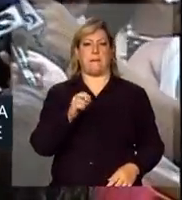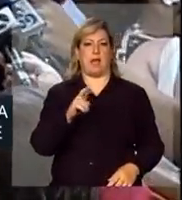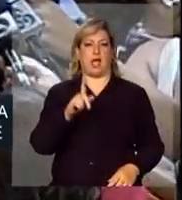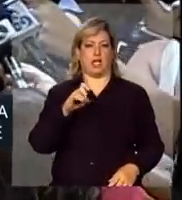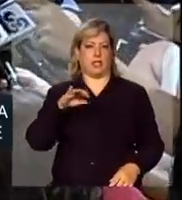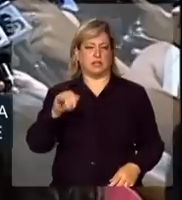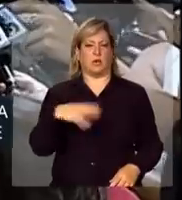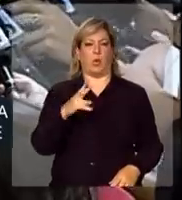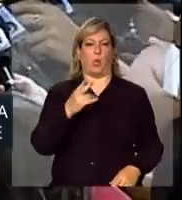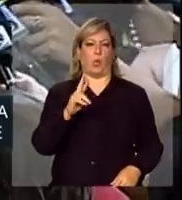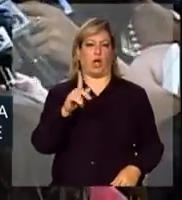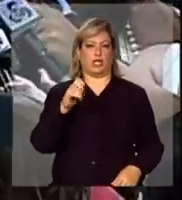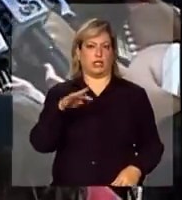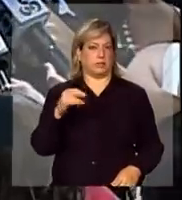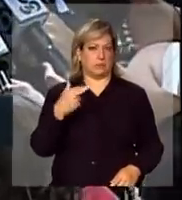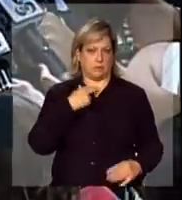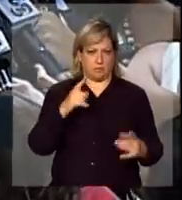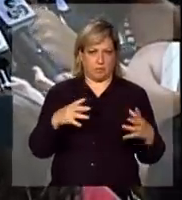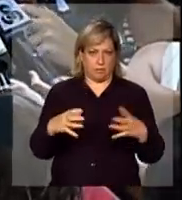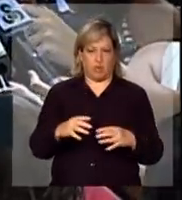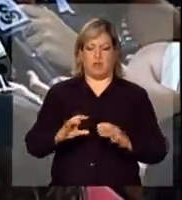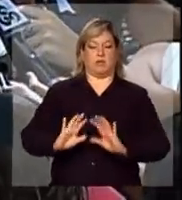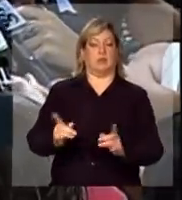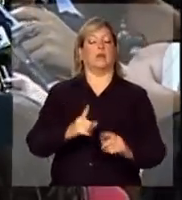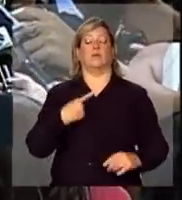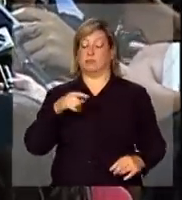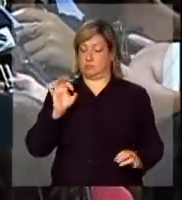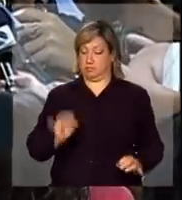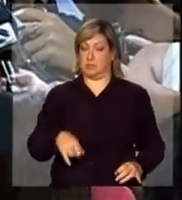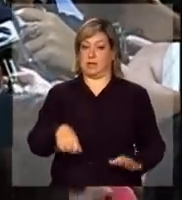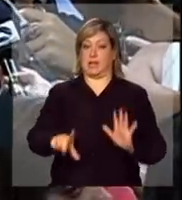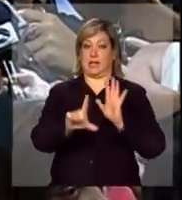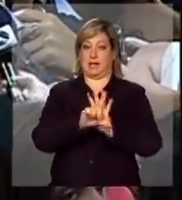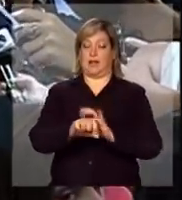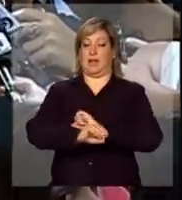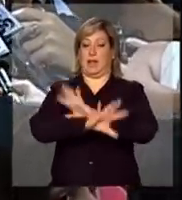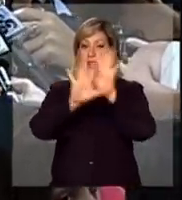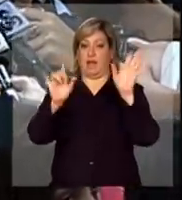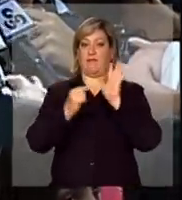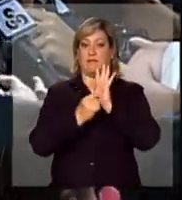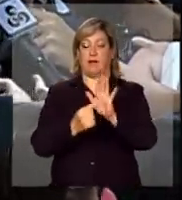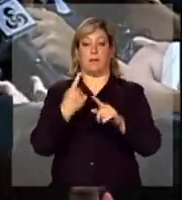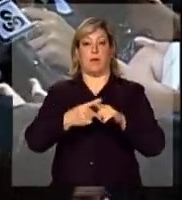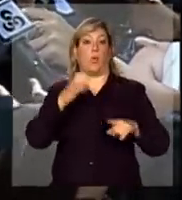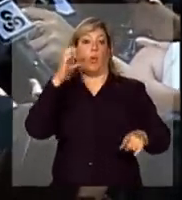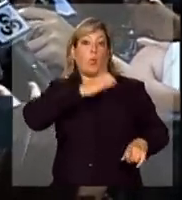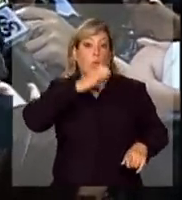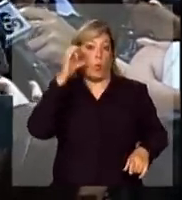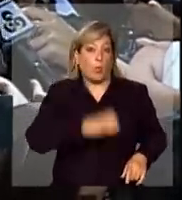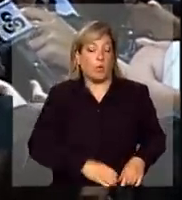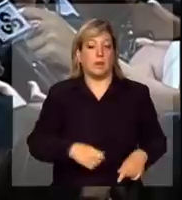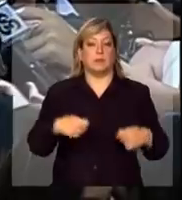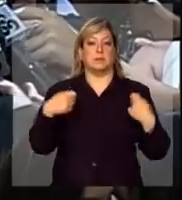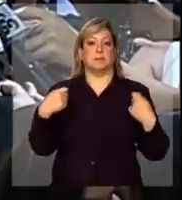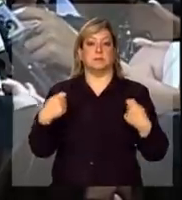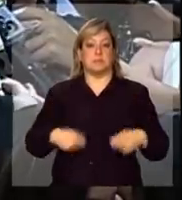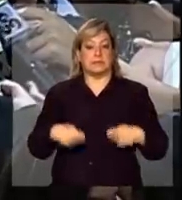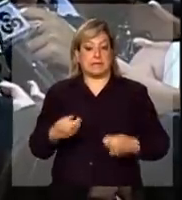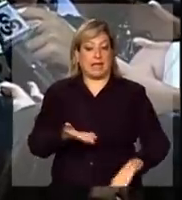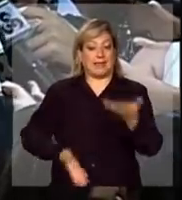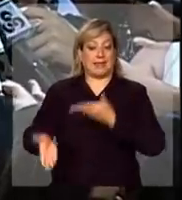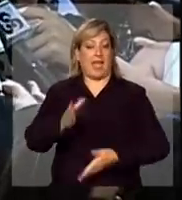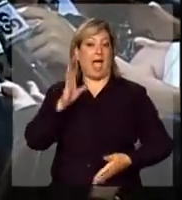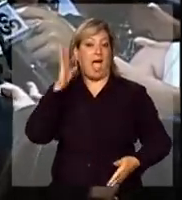urgência e emergência não entra nisso. Essa regra é muito importante porque ela diz claramente que procedimentos de urgência e emergência não pode